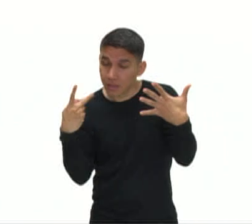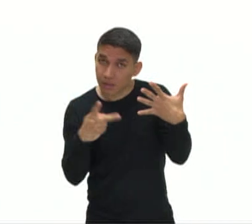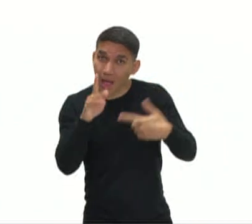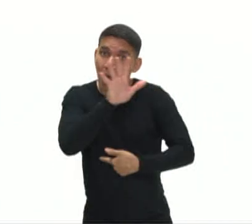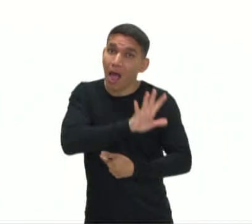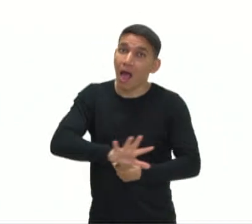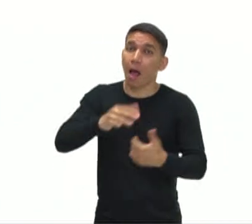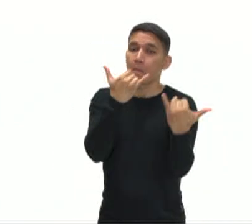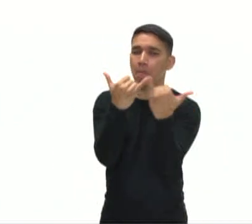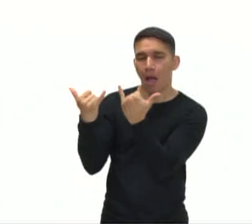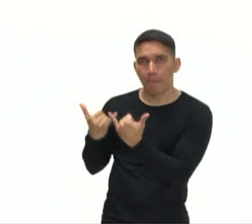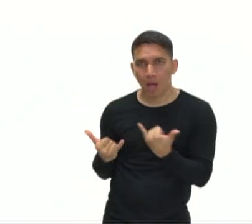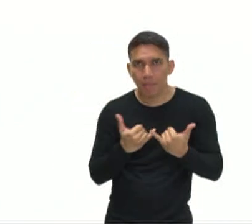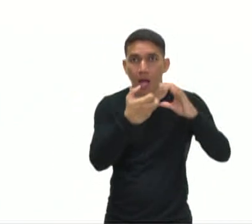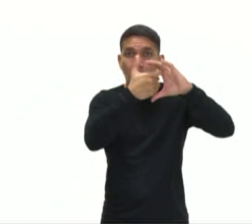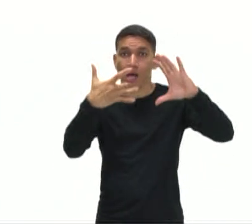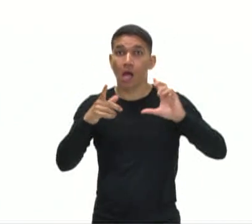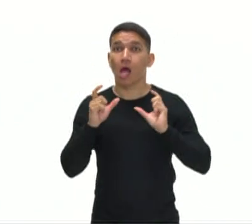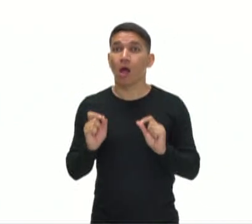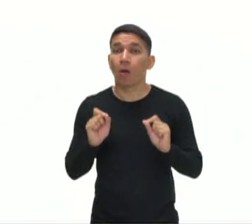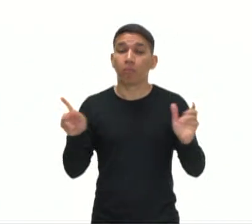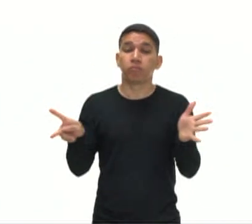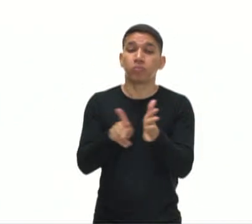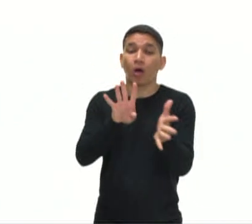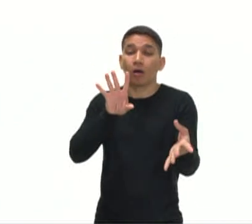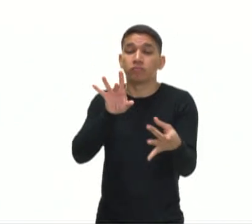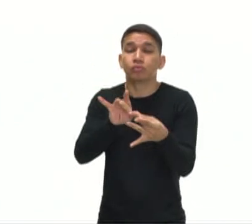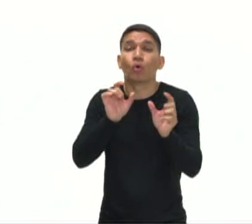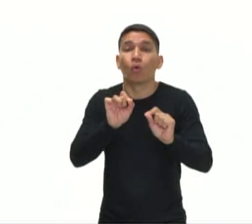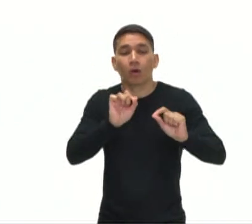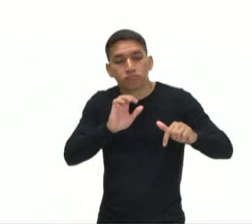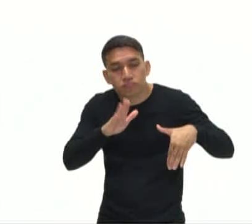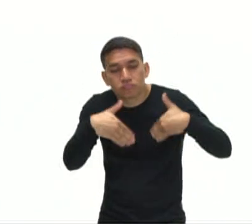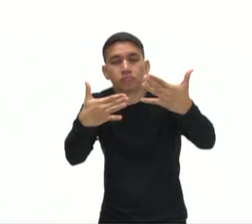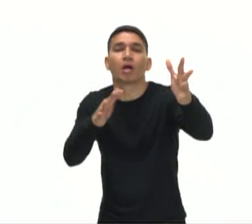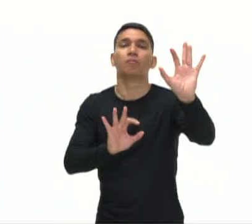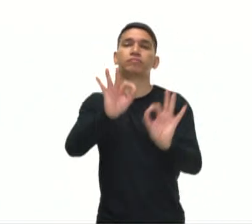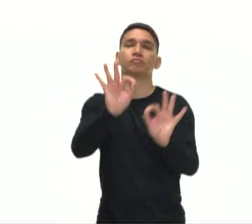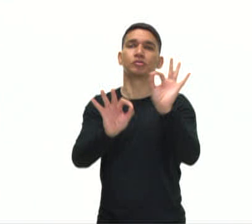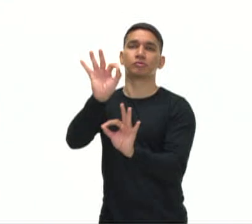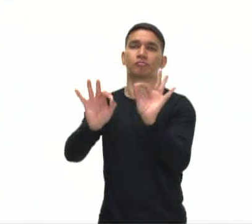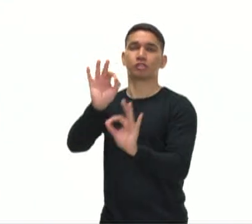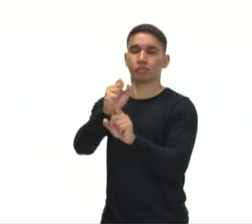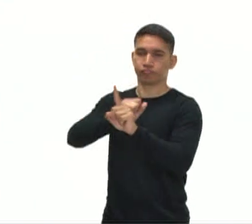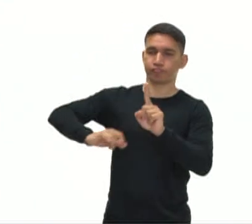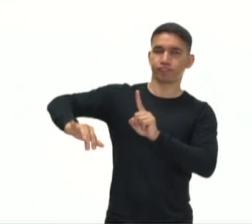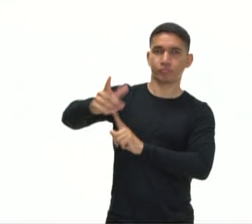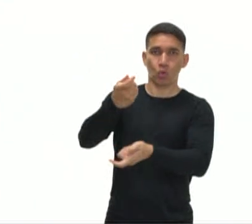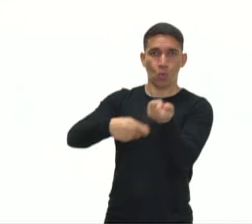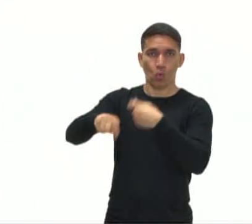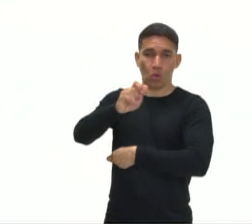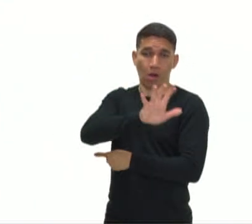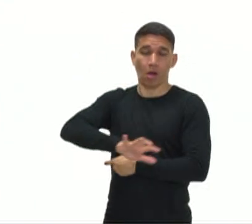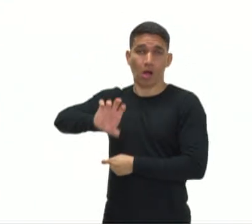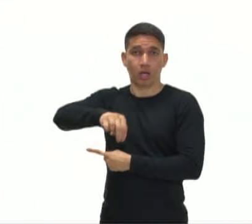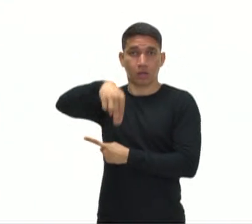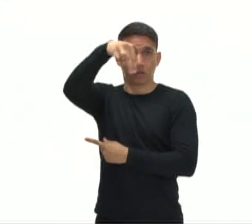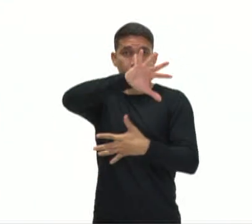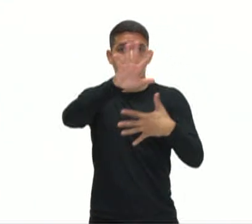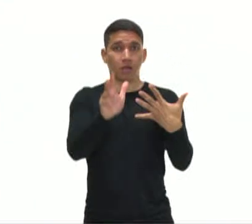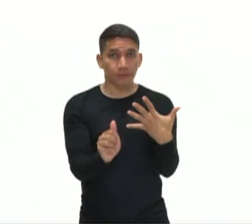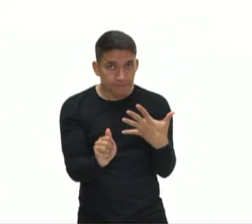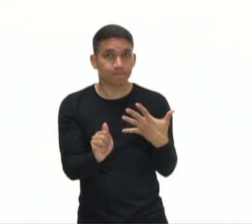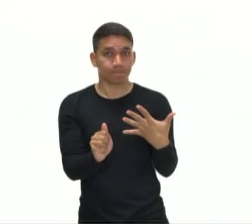idênticas características, com o intuito de planejar esse desenvolvimento socioeconômico da região amazônica.